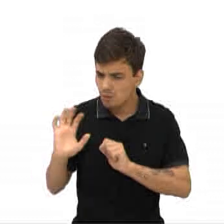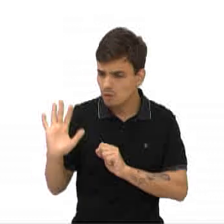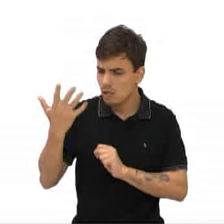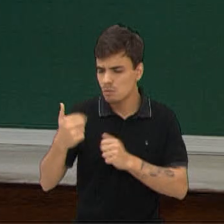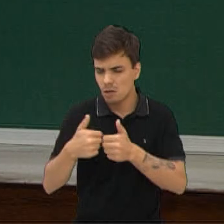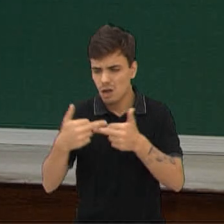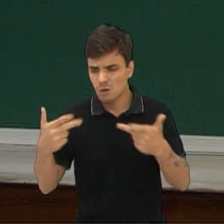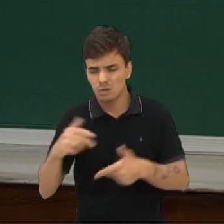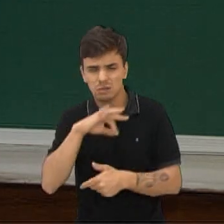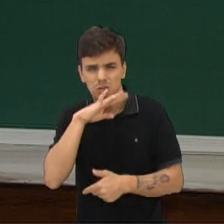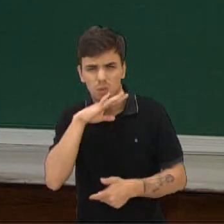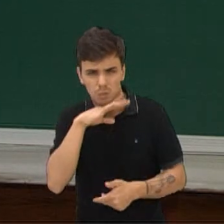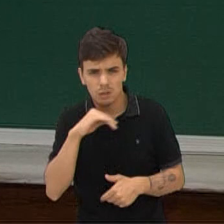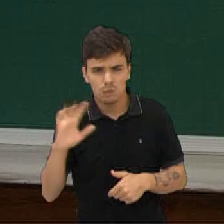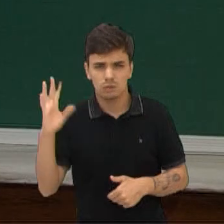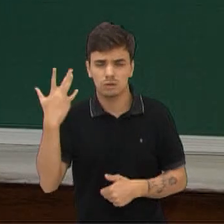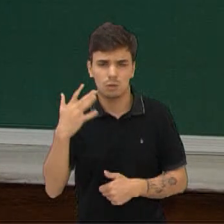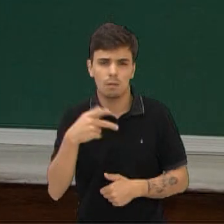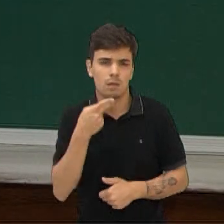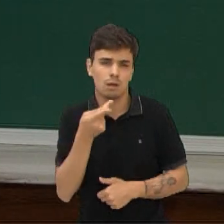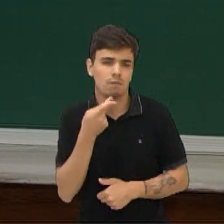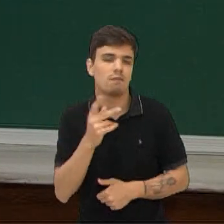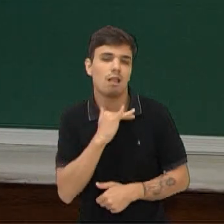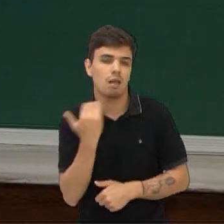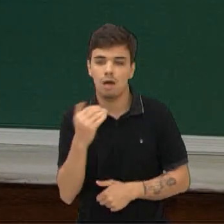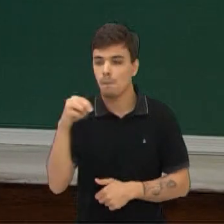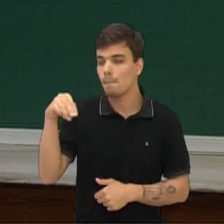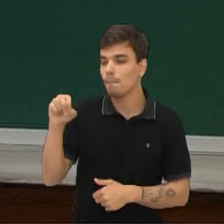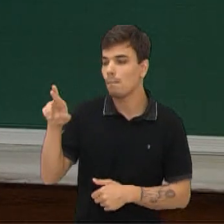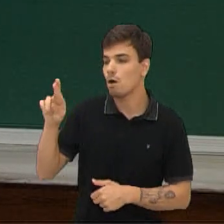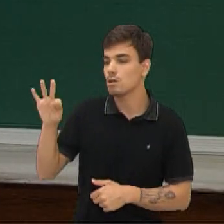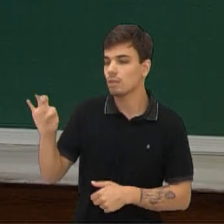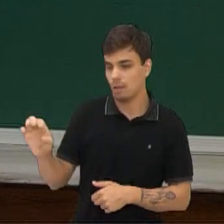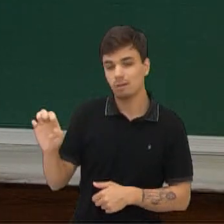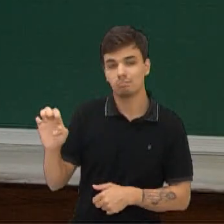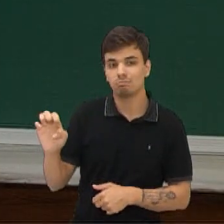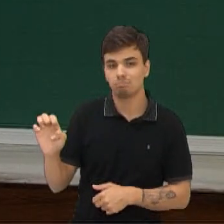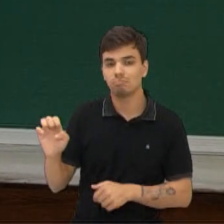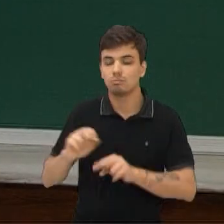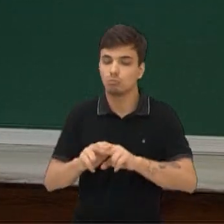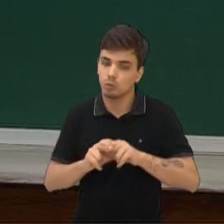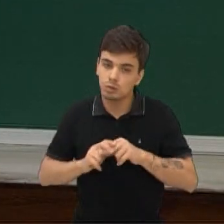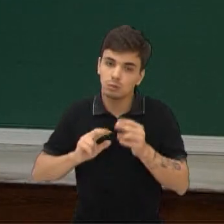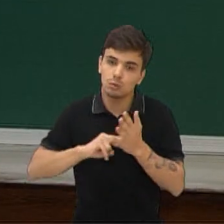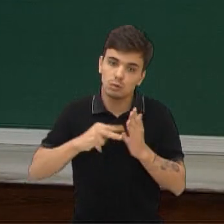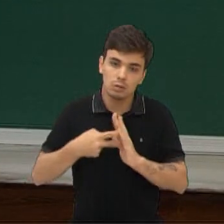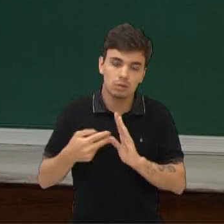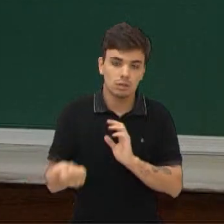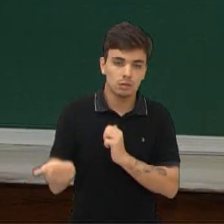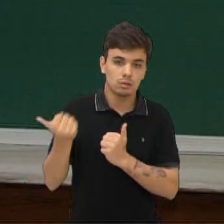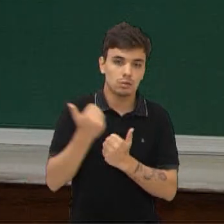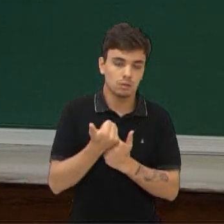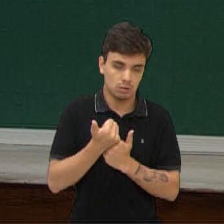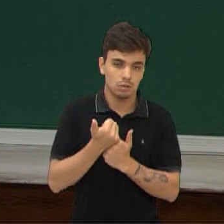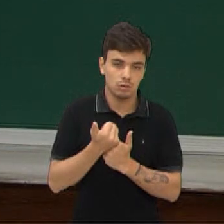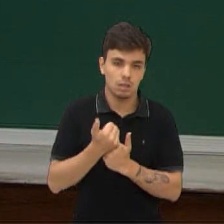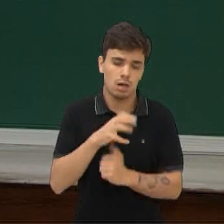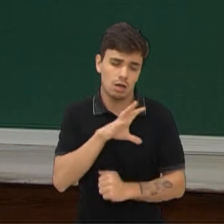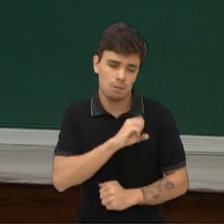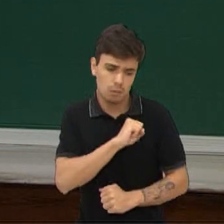normalmente, morte. A gente não gosta de falar de morte, ninguém gosta de falar de morte. Então, encerrou-se um amor